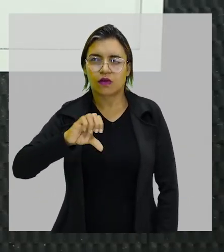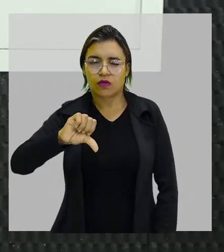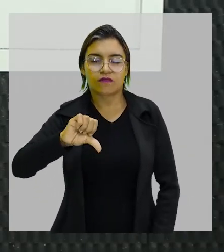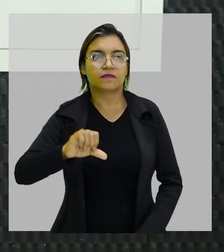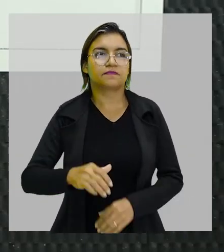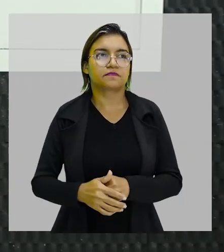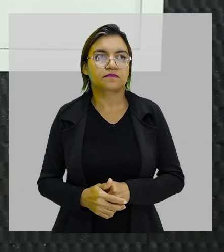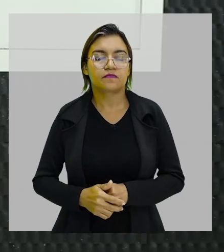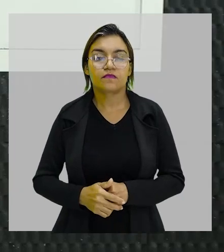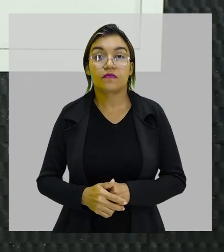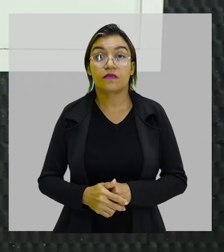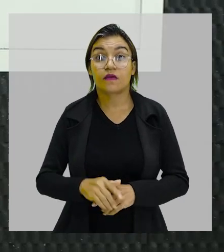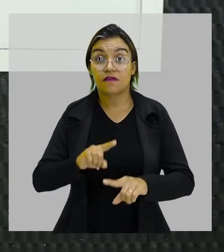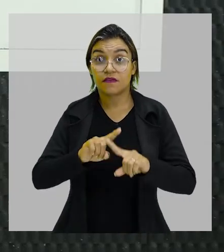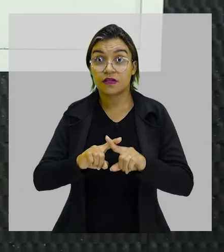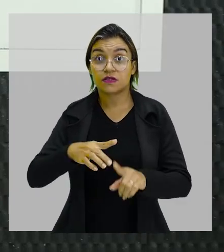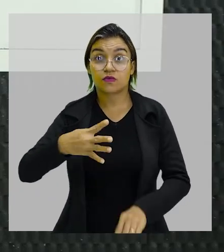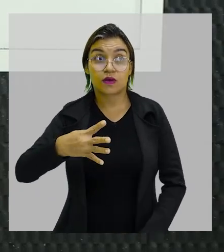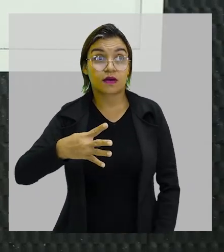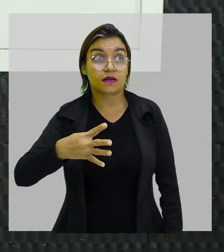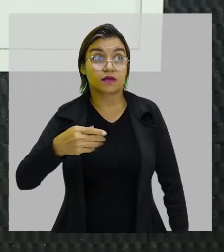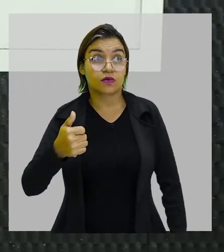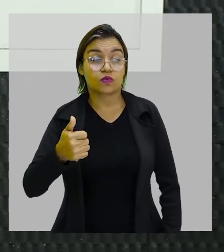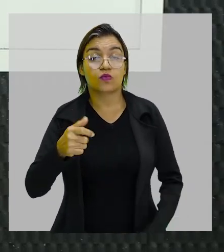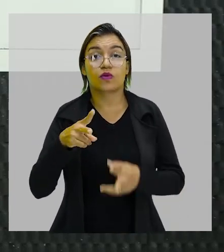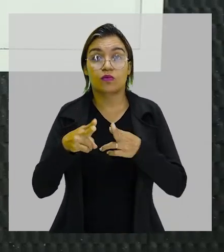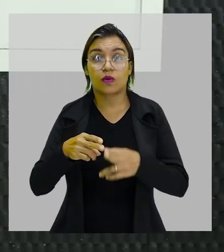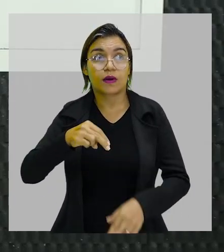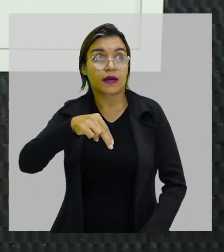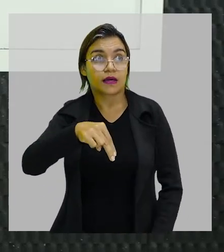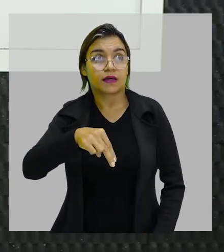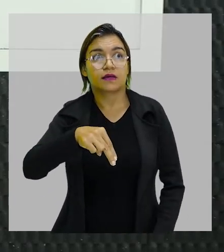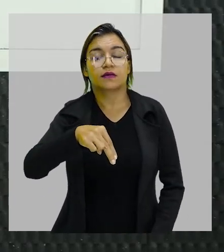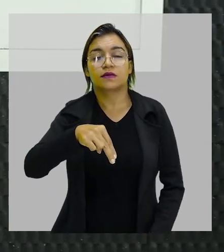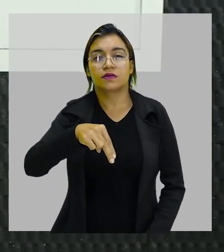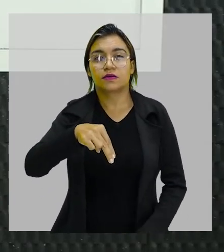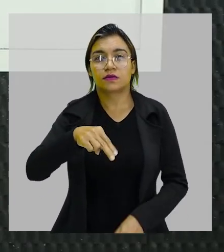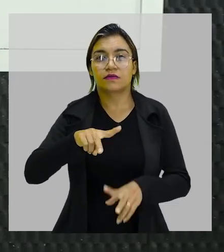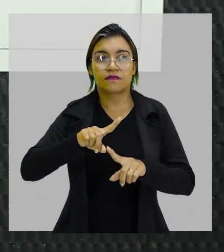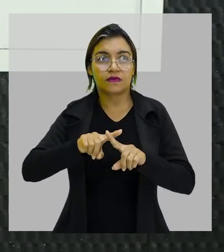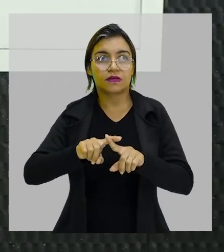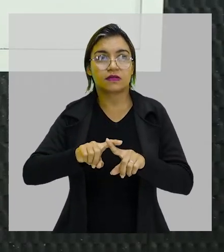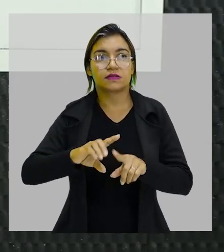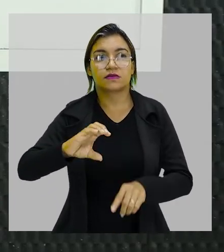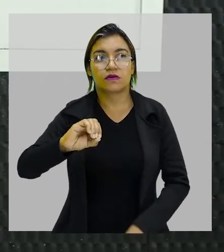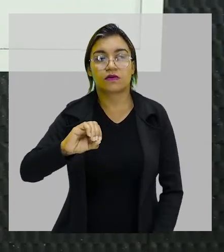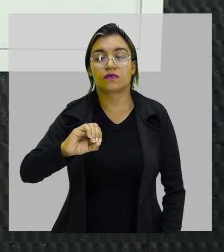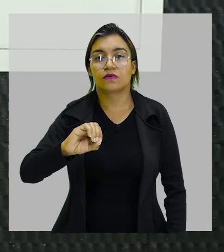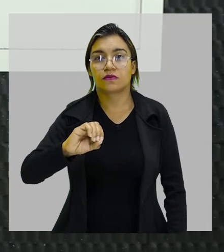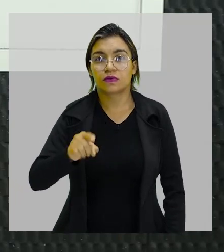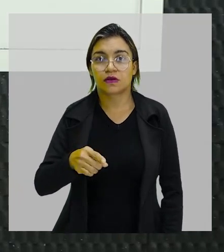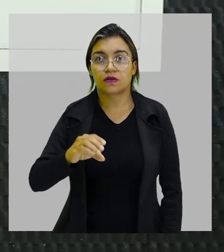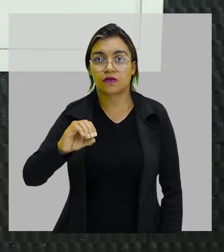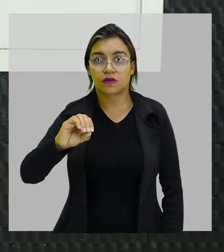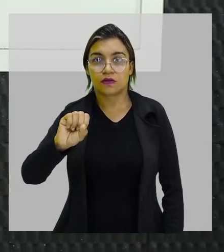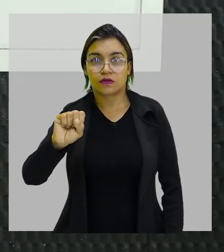o R, né, é 0,082 e a temperatura é 290,